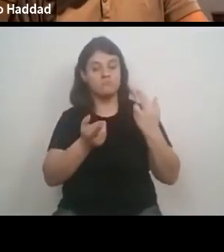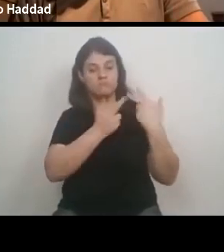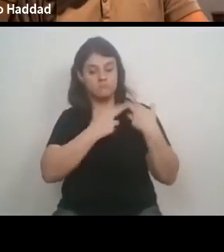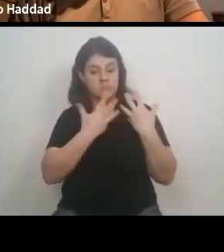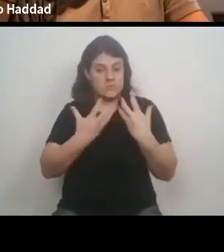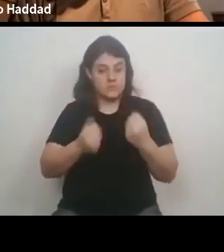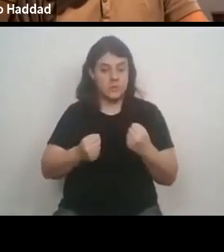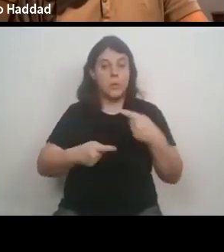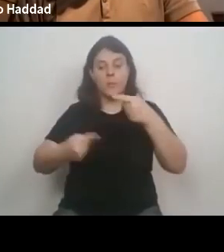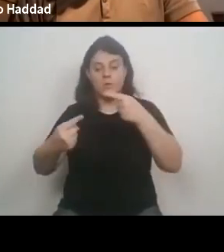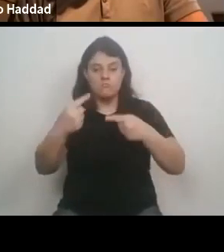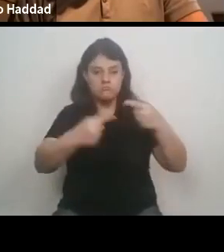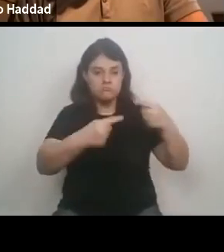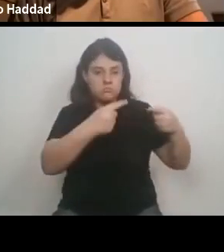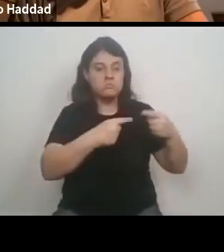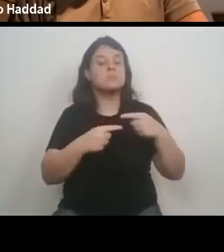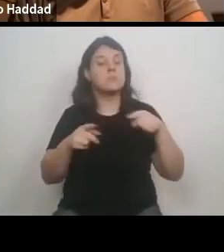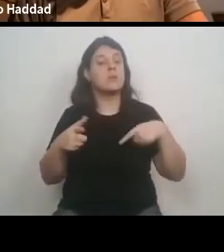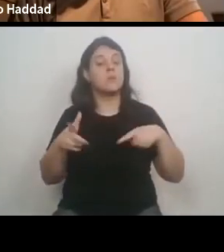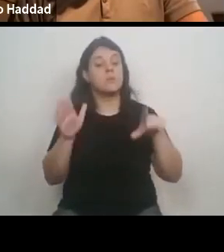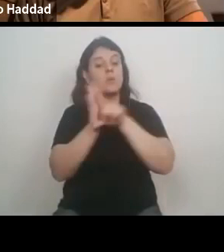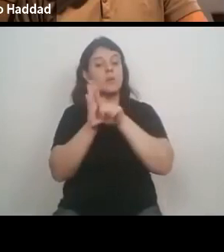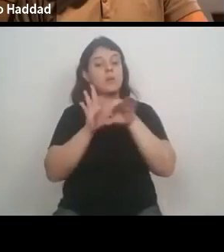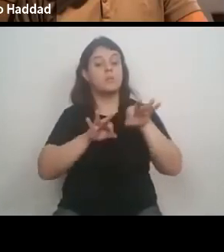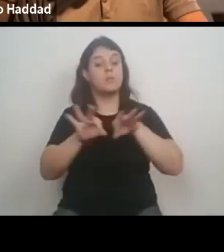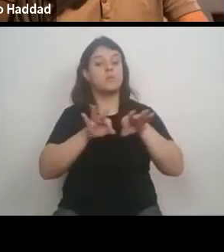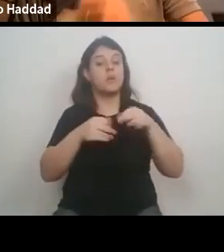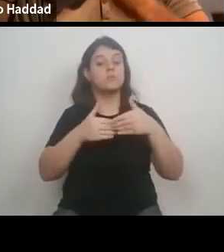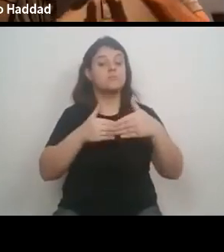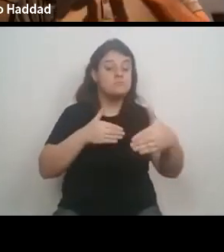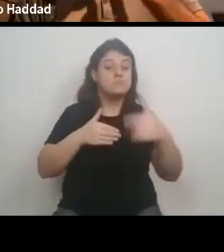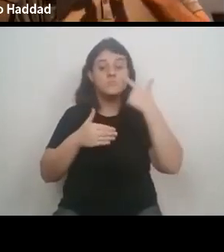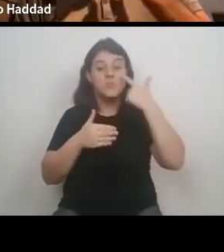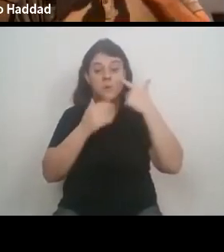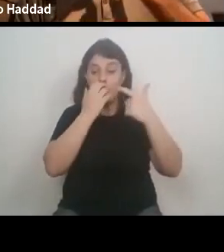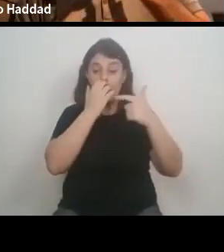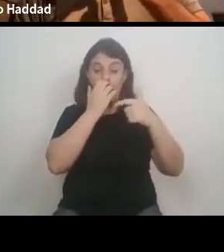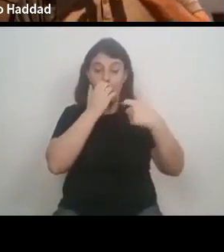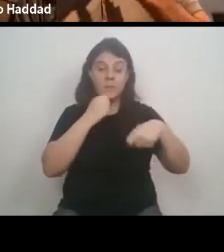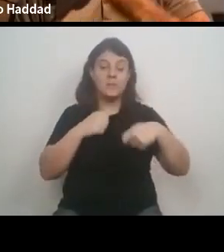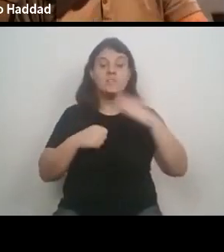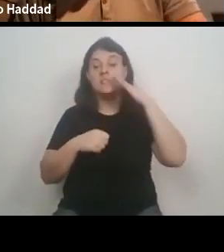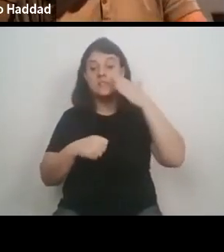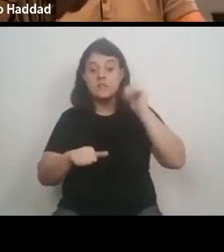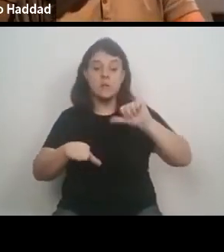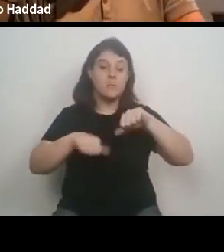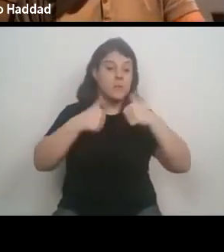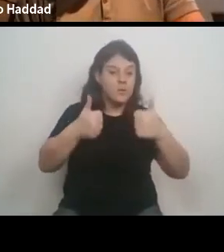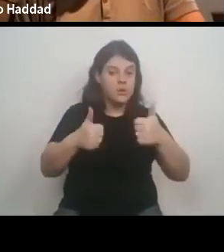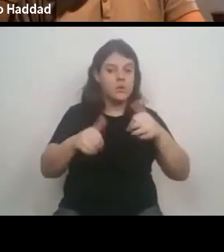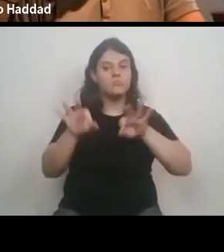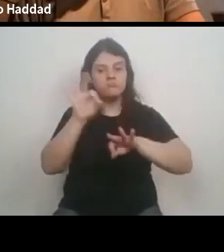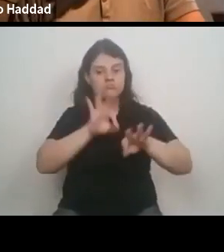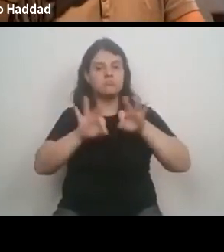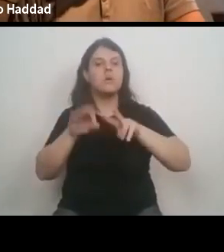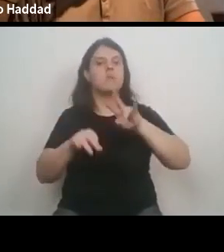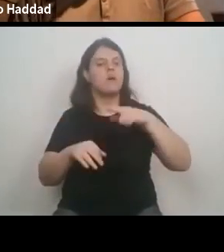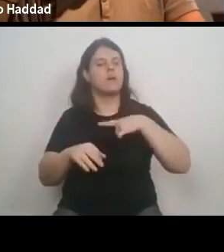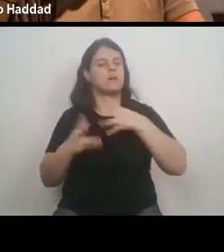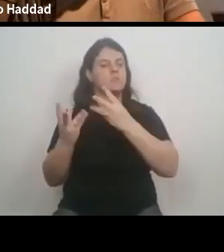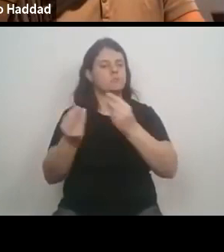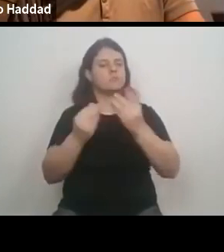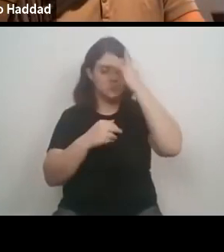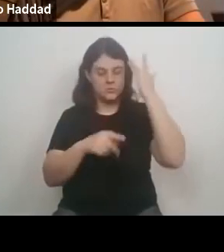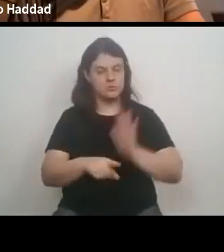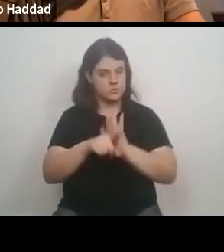debate relevante, até porque tem um projeto de lei tramitando e que precisa ser compreendido e melhorado, e com certeza a gente vai ter muita gente para fazer